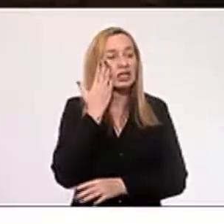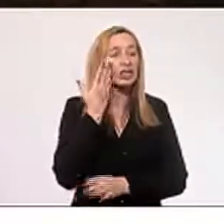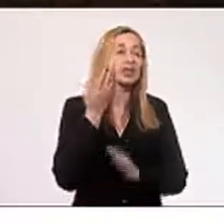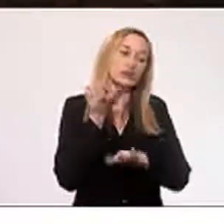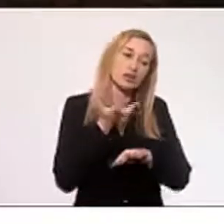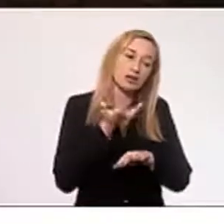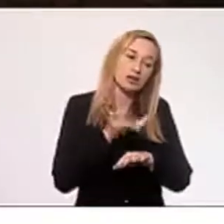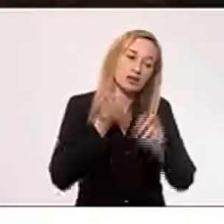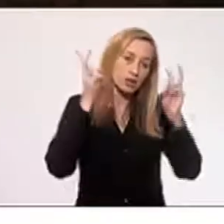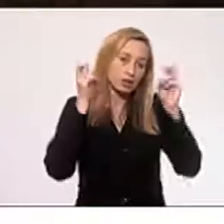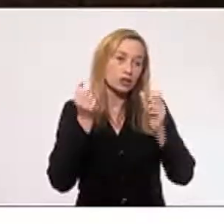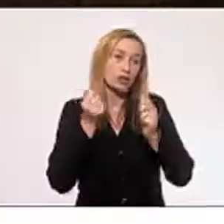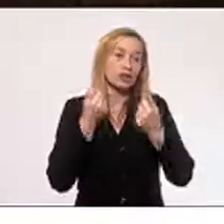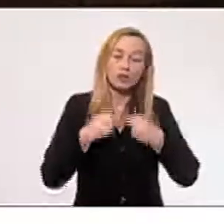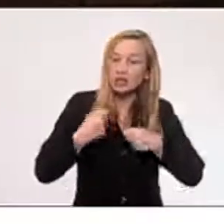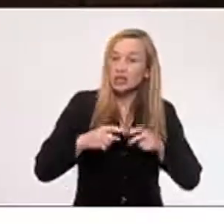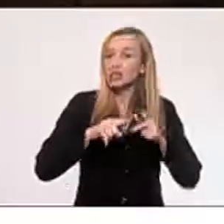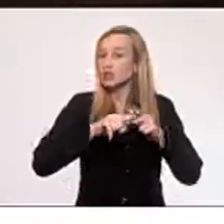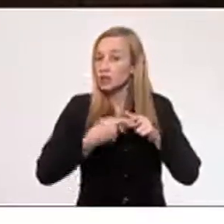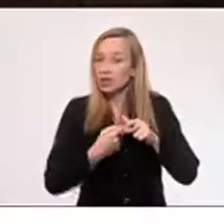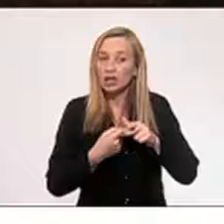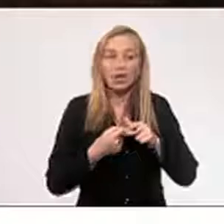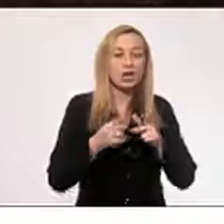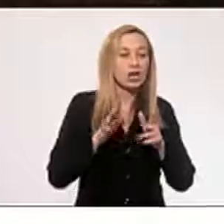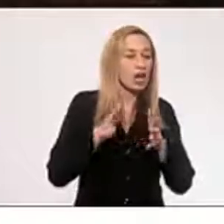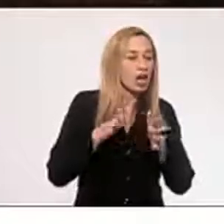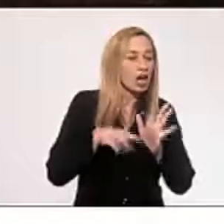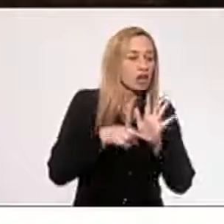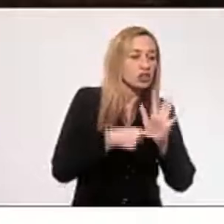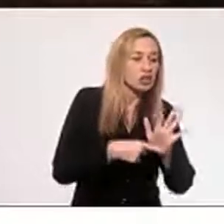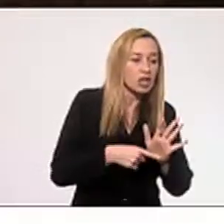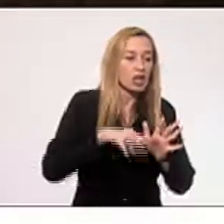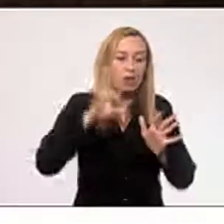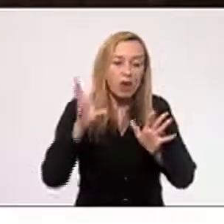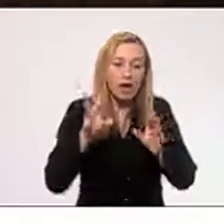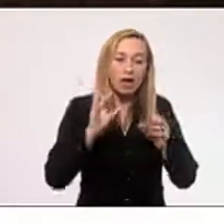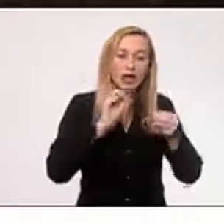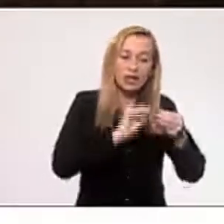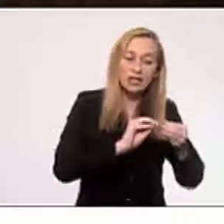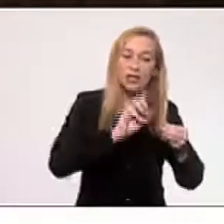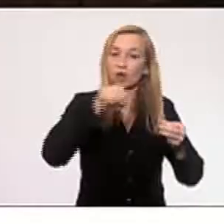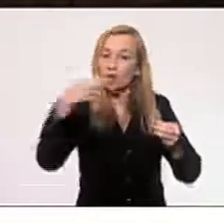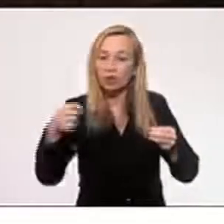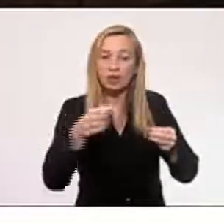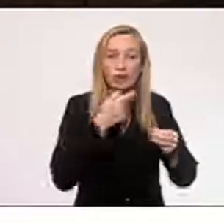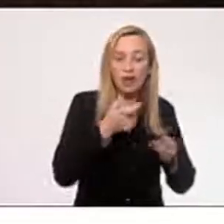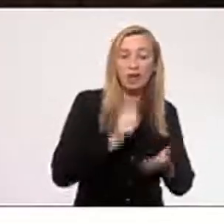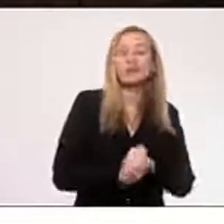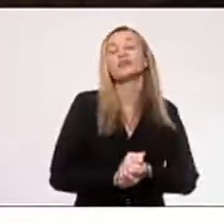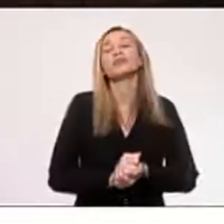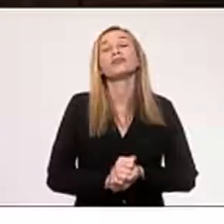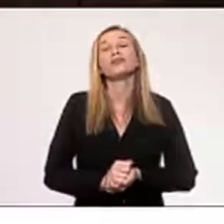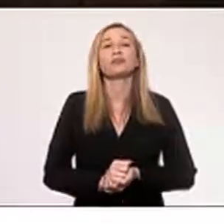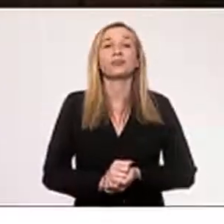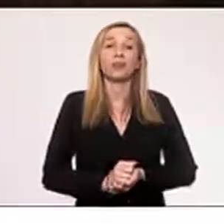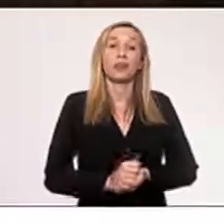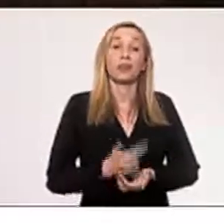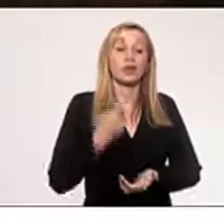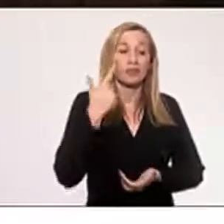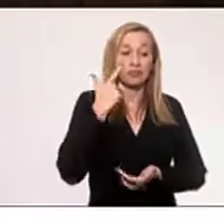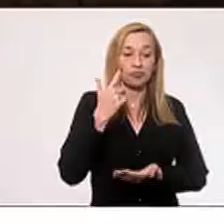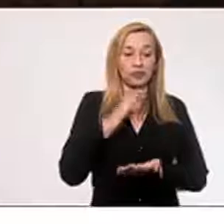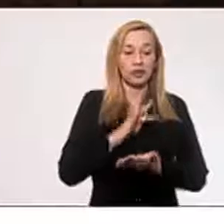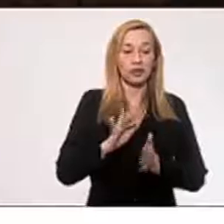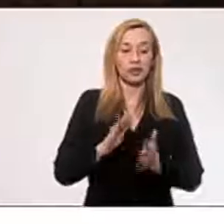deve ser modificada, em parte suprimida ou acrescida de outras ideias. Feita esta consideração